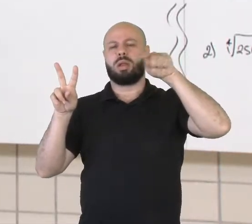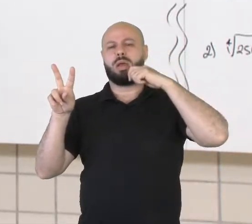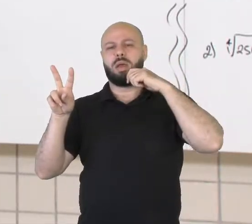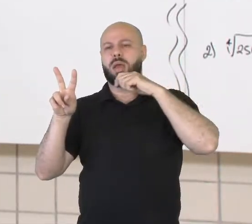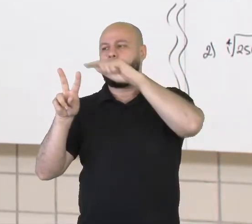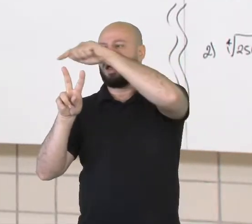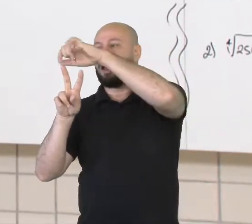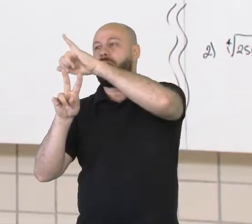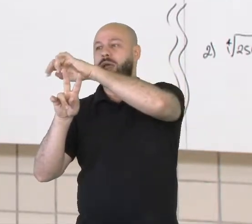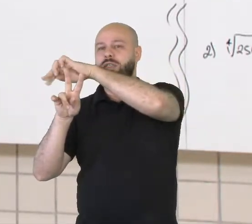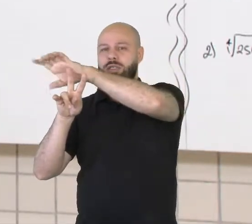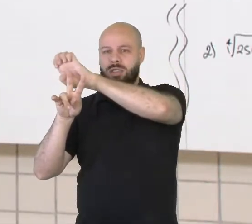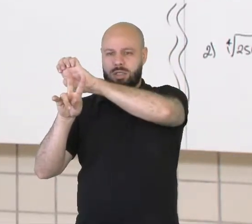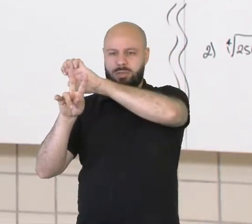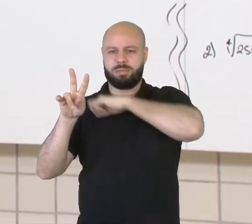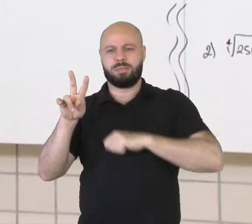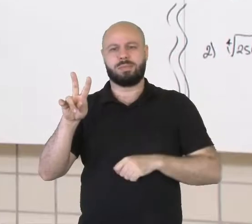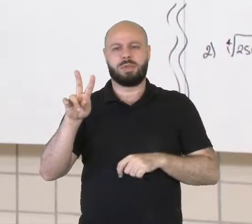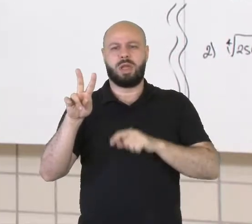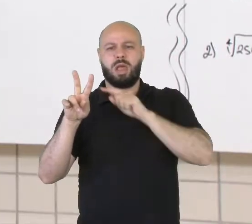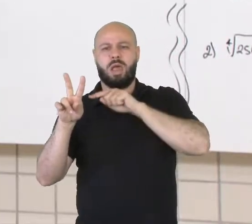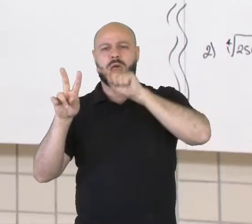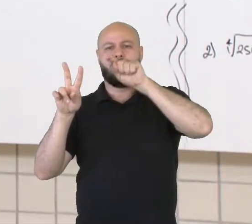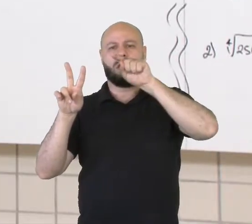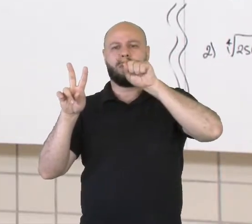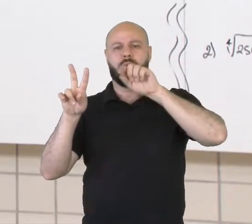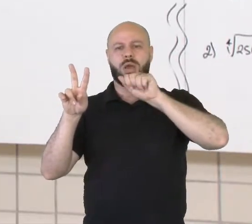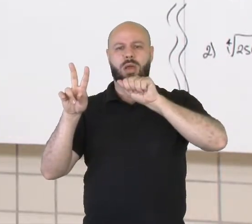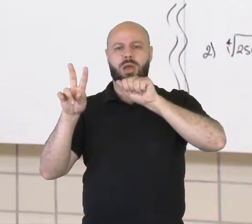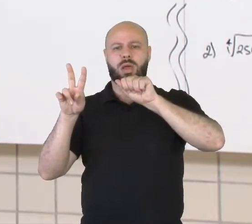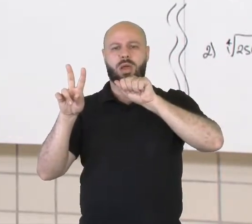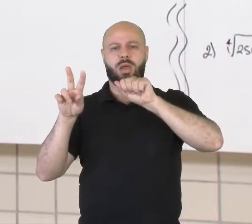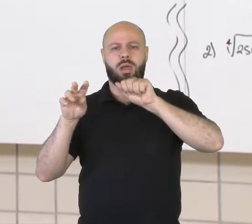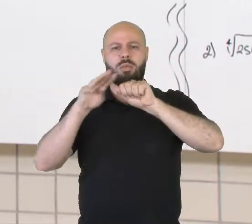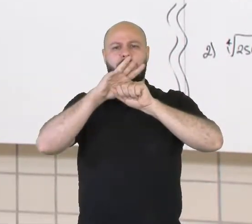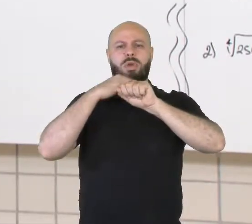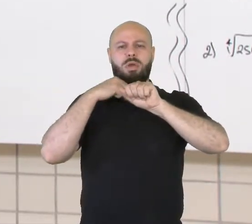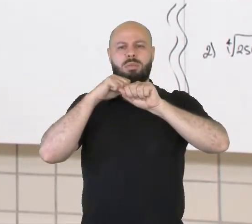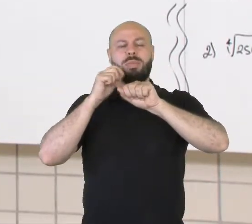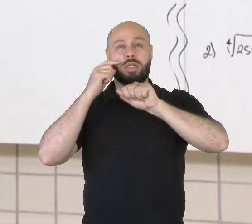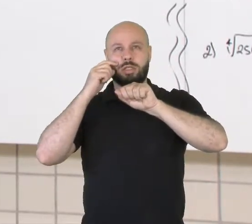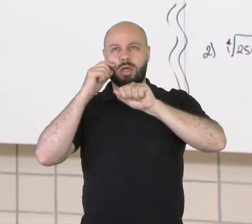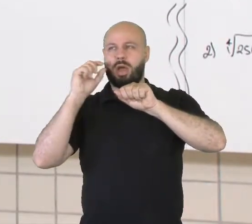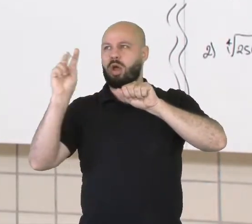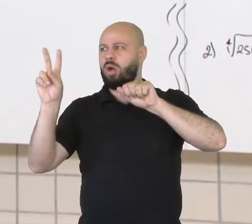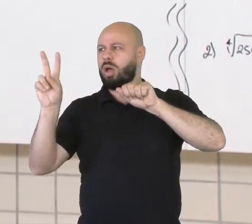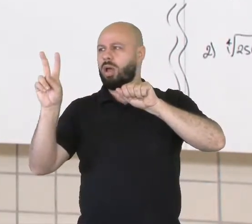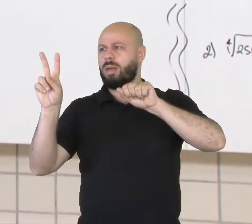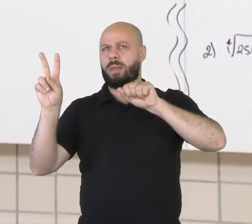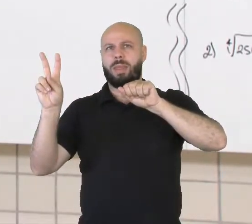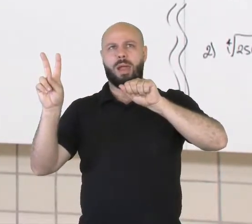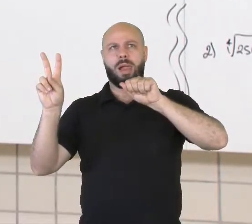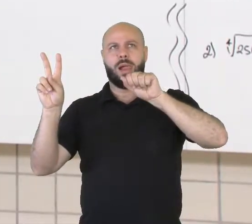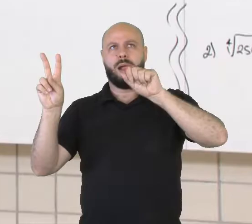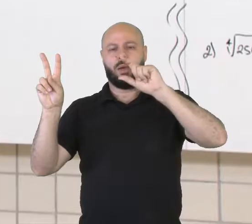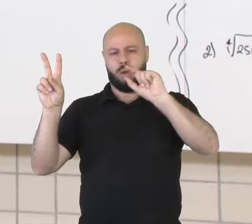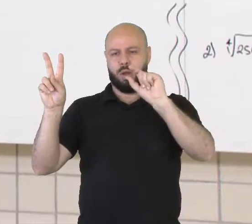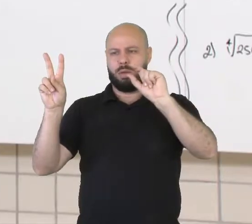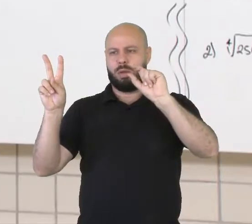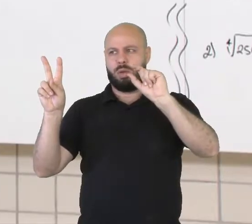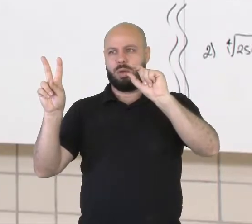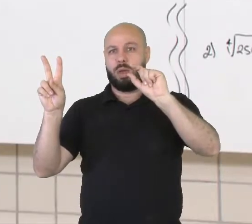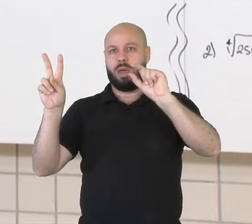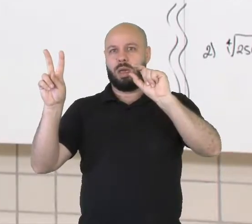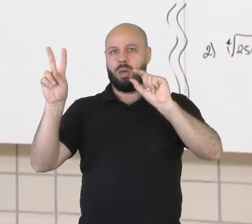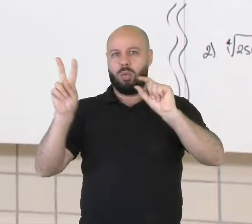índice, ok? O que está na chuva vai para o sol, o que está no sol vai para a chuva. É uma regrazinha que é dita que